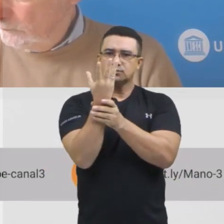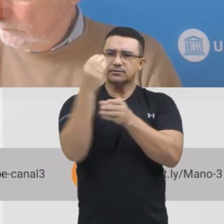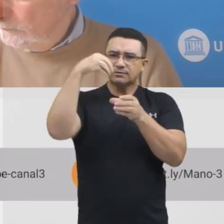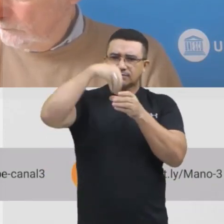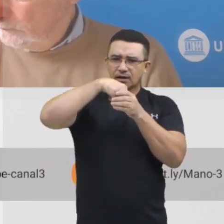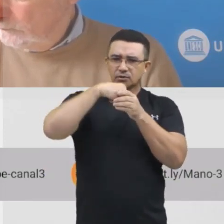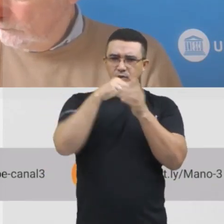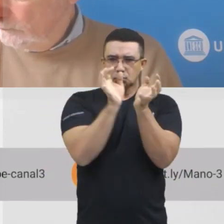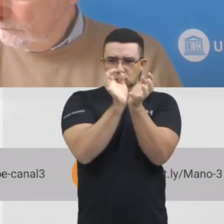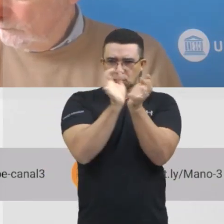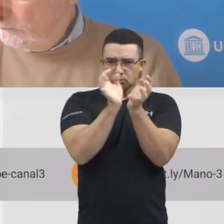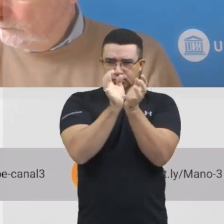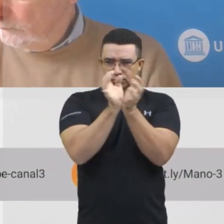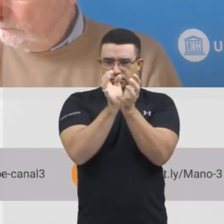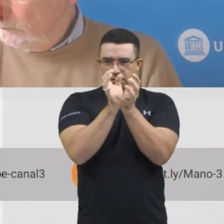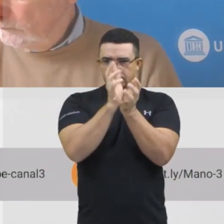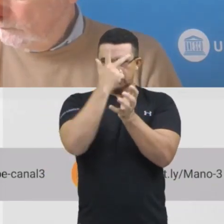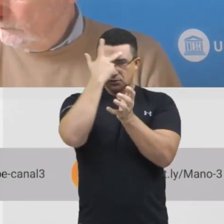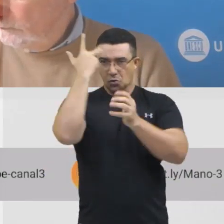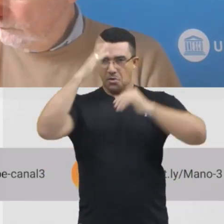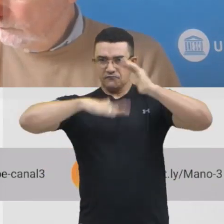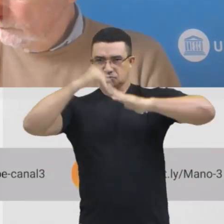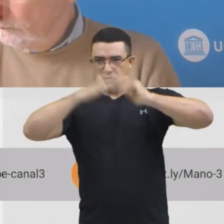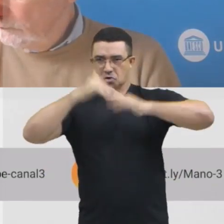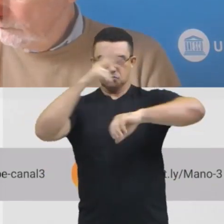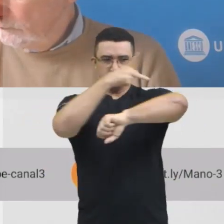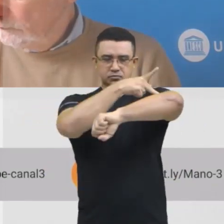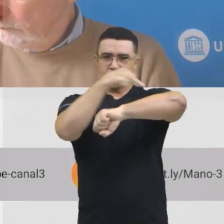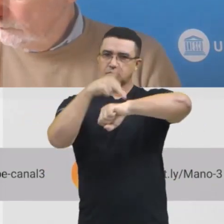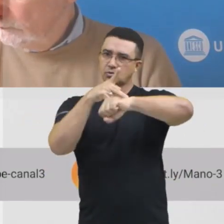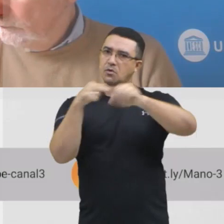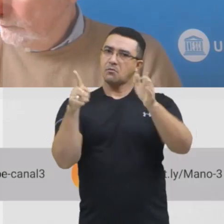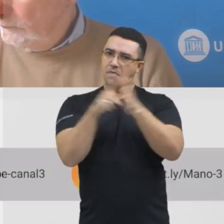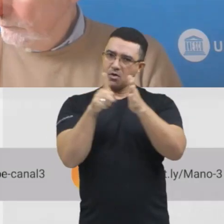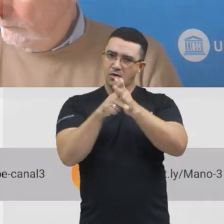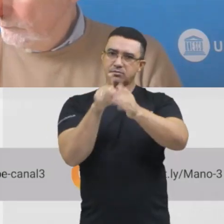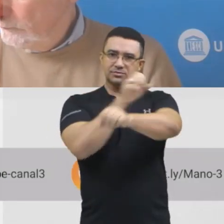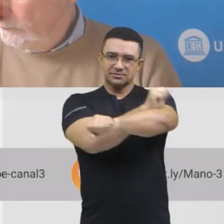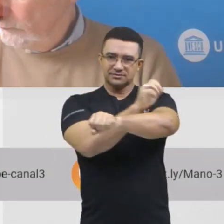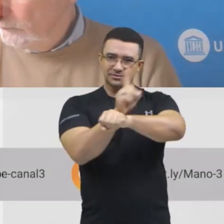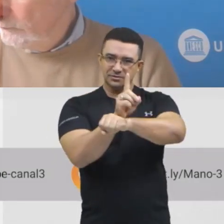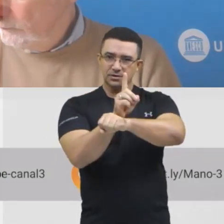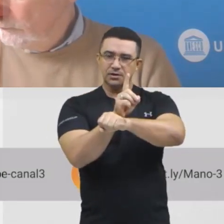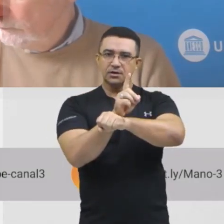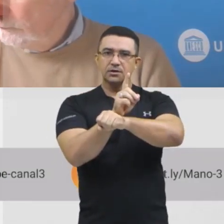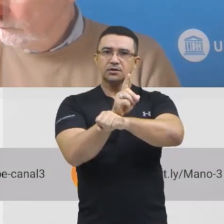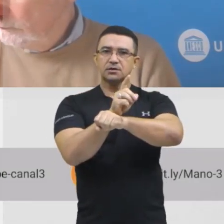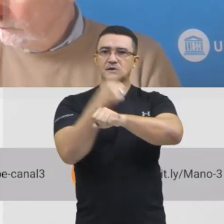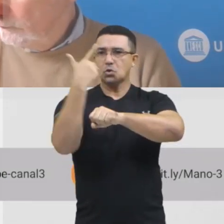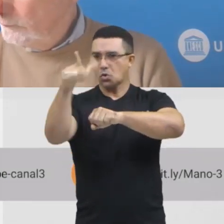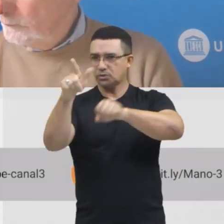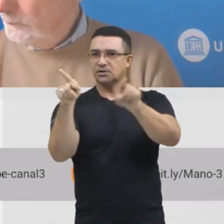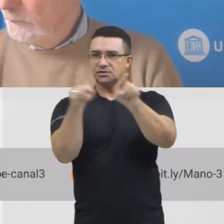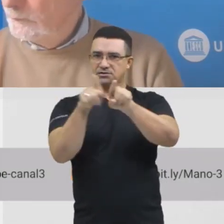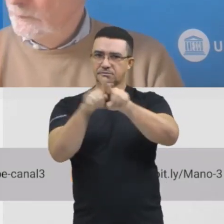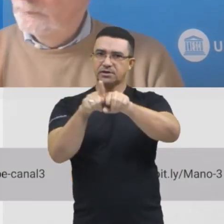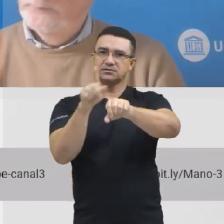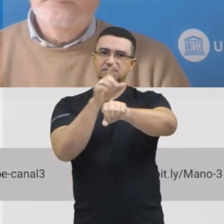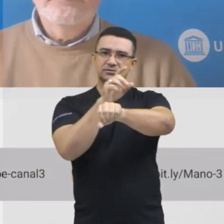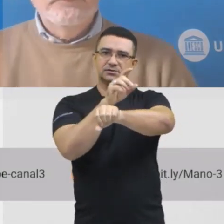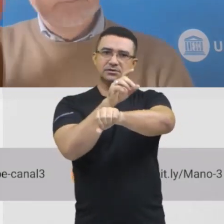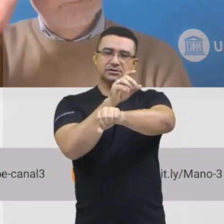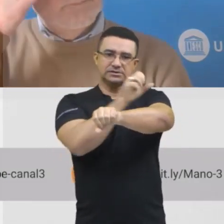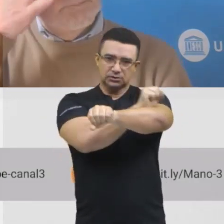equipe pedagógica, da Secretaria Pedagógica e demais secretarias executivas